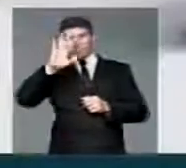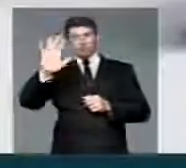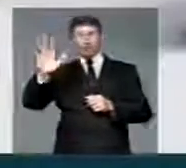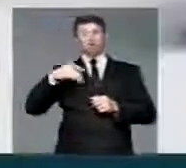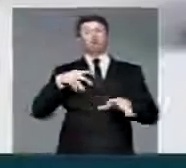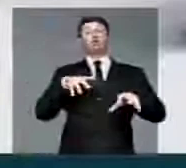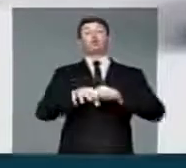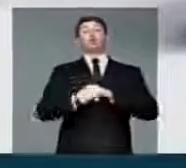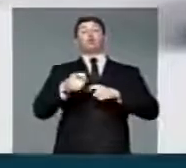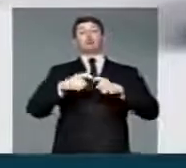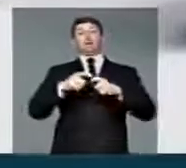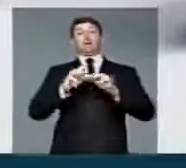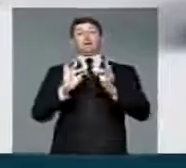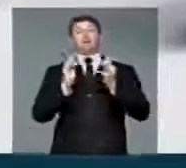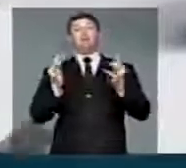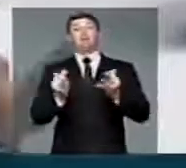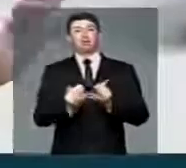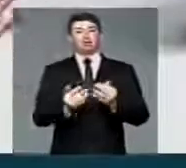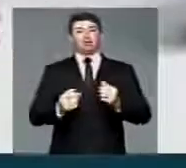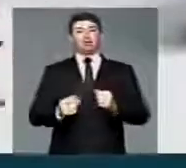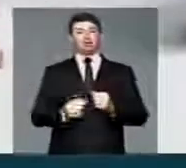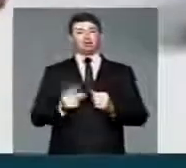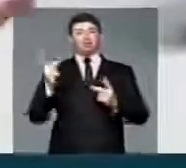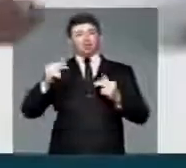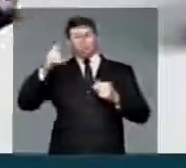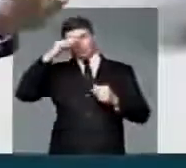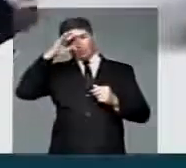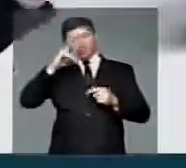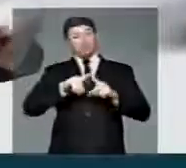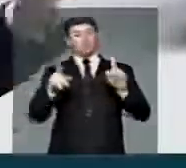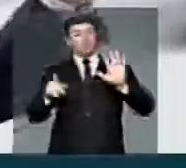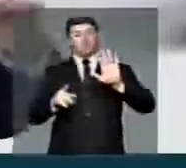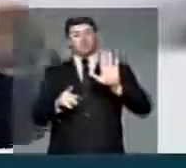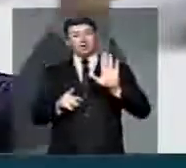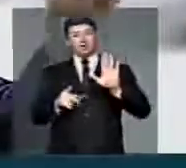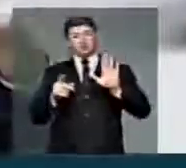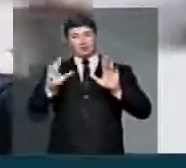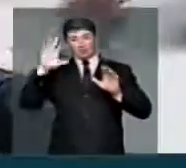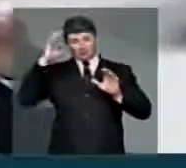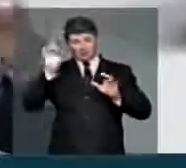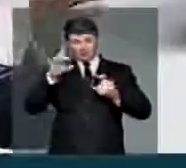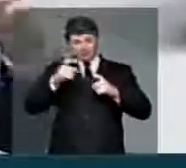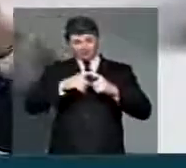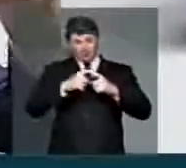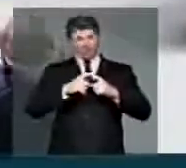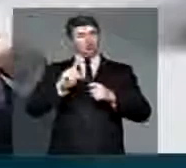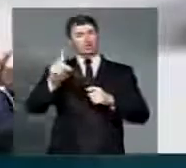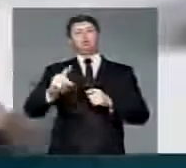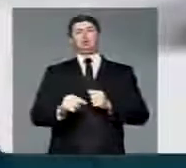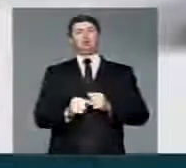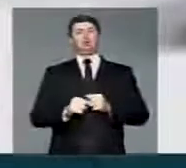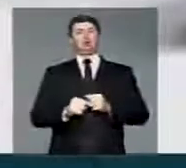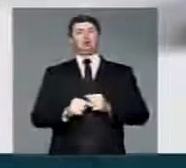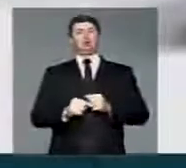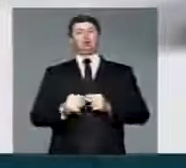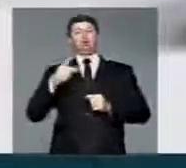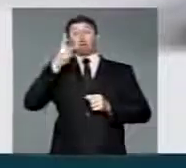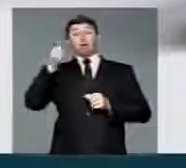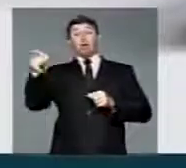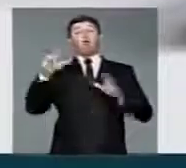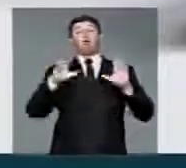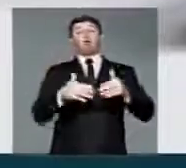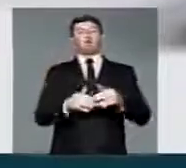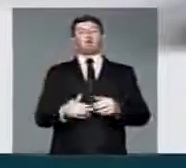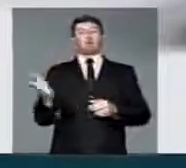formação é de médico de família, é uma formação cubana, mas isso não se resolve só com médico, não se resolve só importando. Aliás, eu falei na comissão,